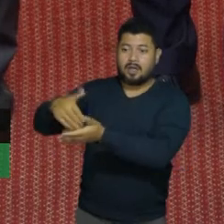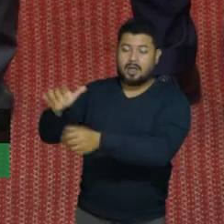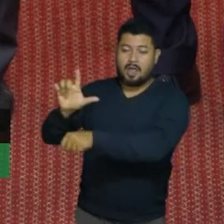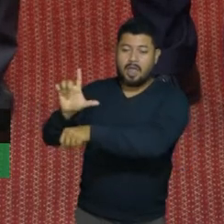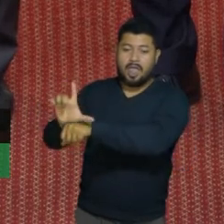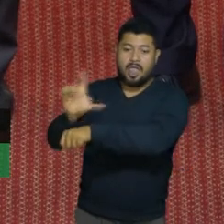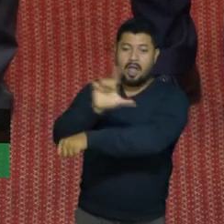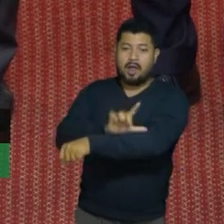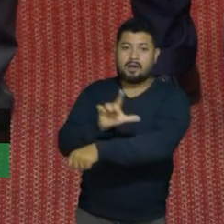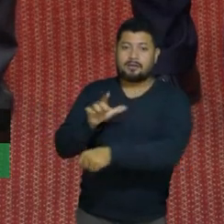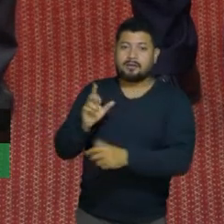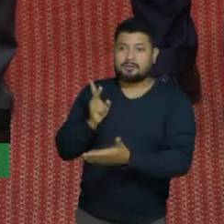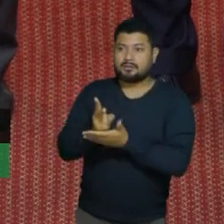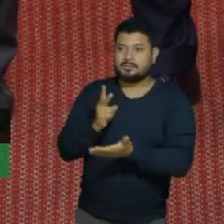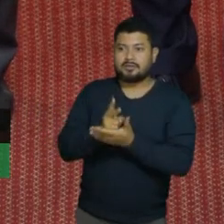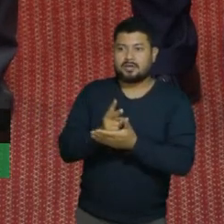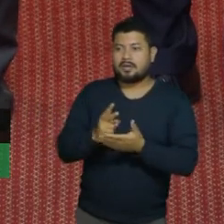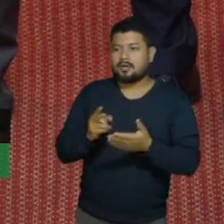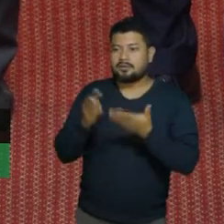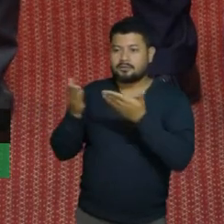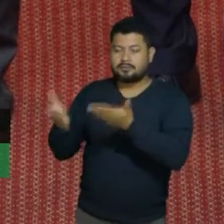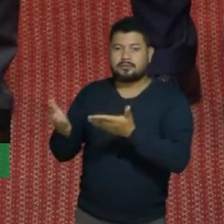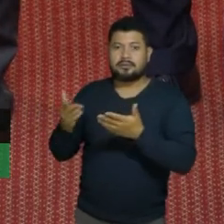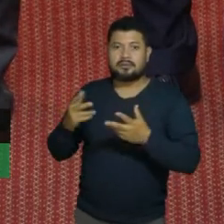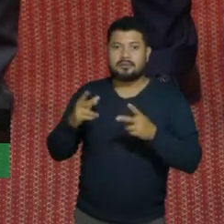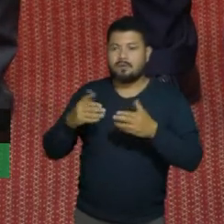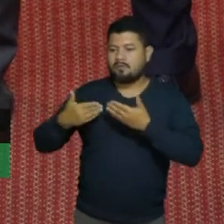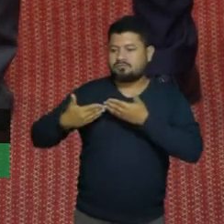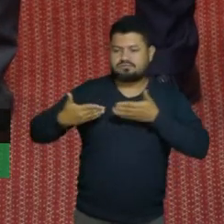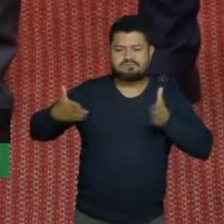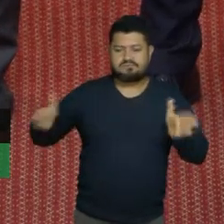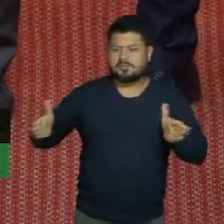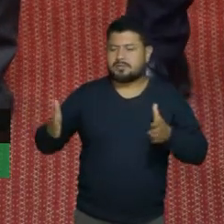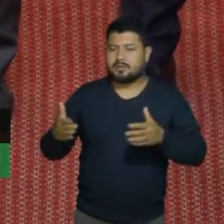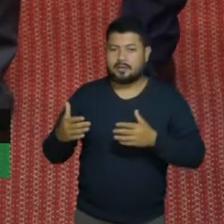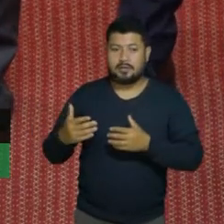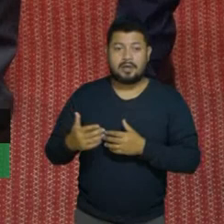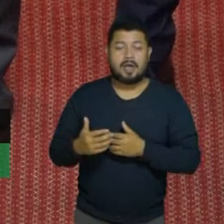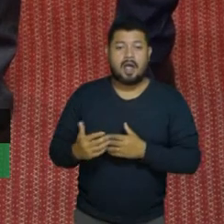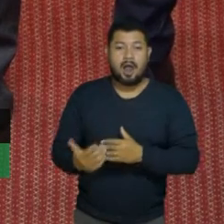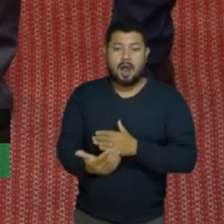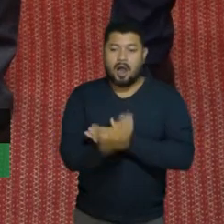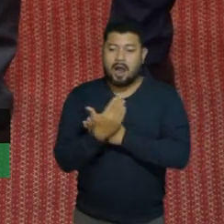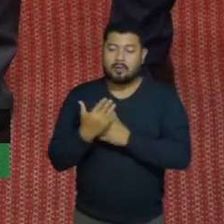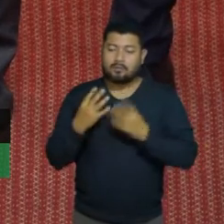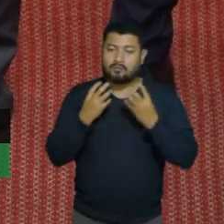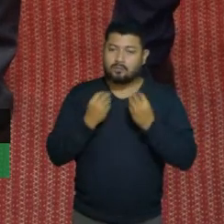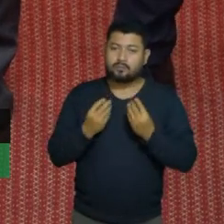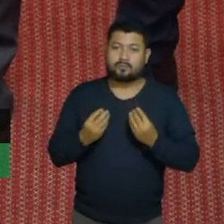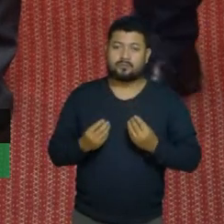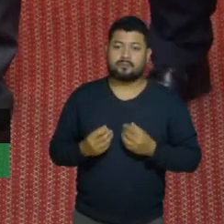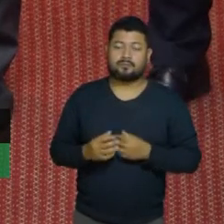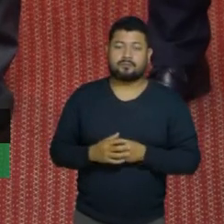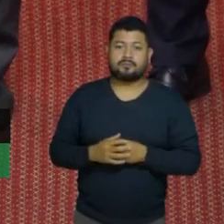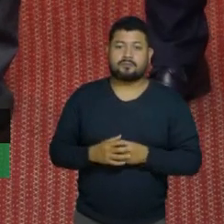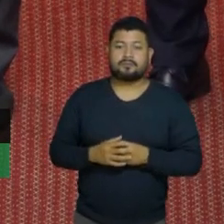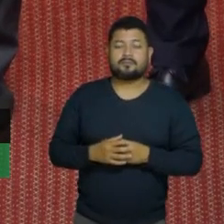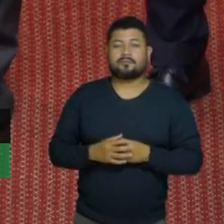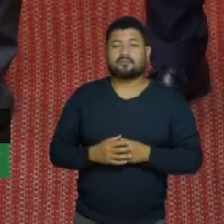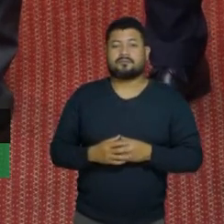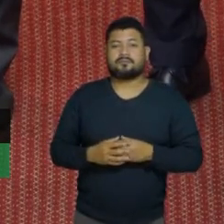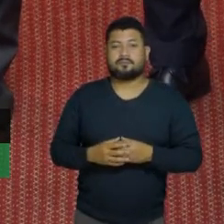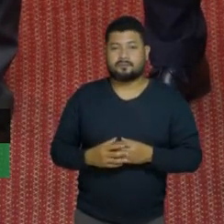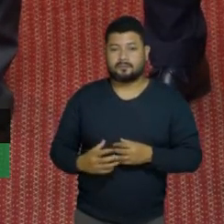muito bem acolhido por esses irmãos. Então, parabéns a todos vocês, que façam uma boa festa e que acolham e continuem acolhendo muito bem